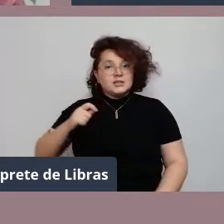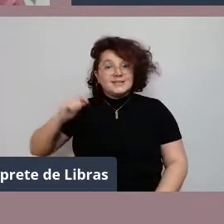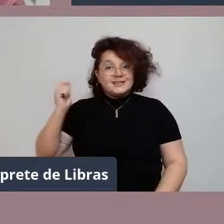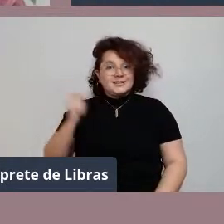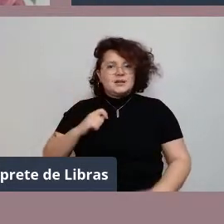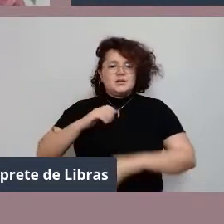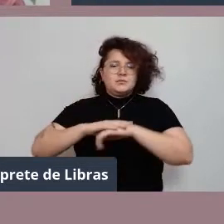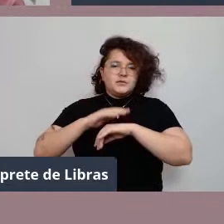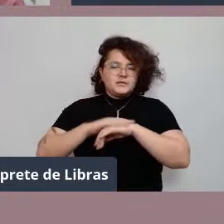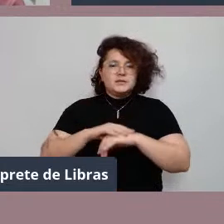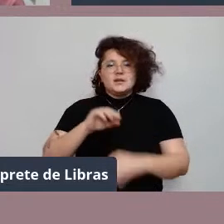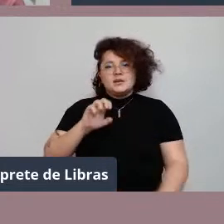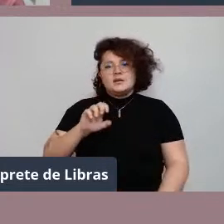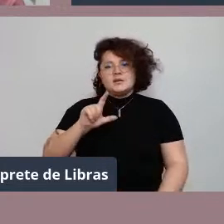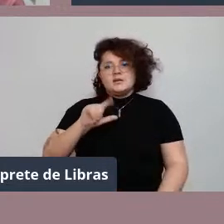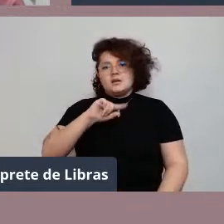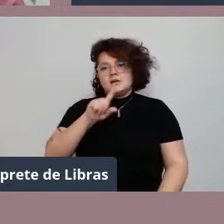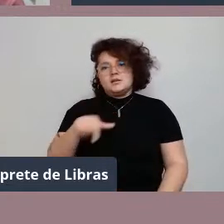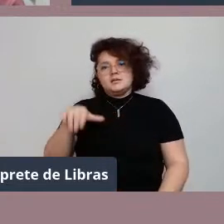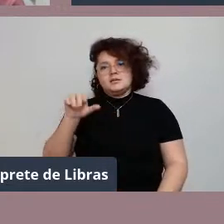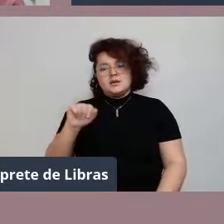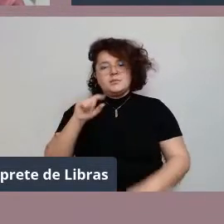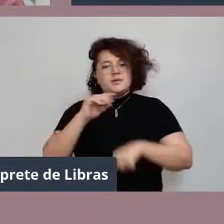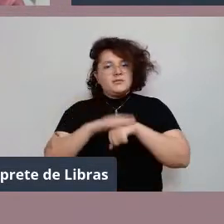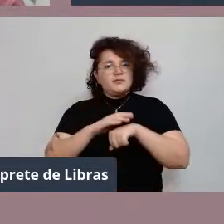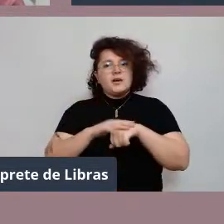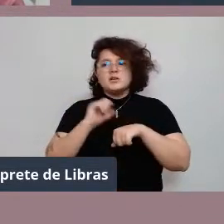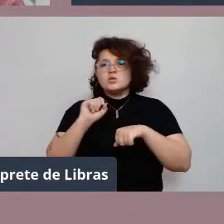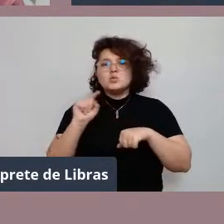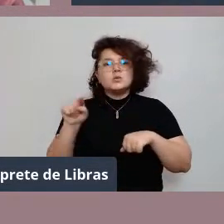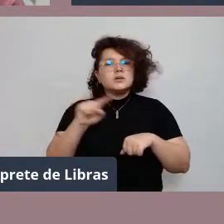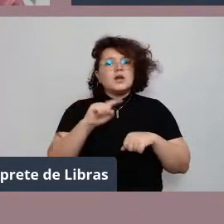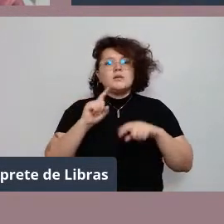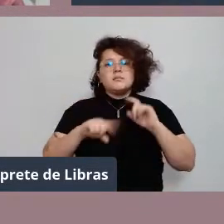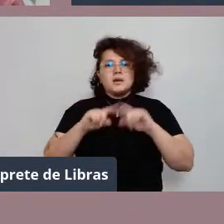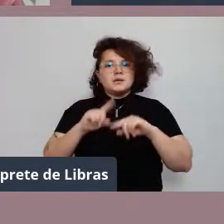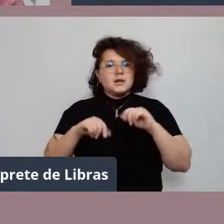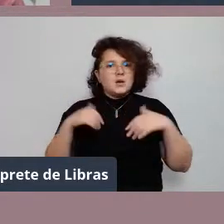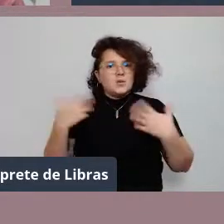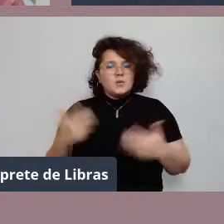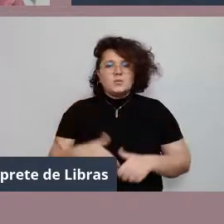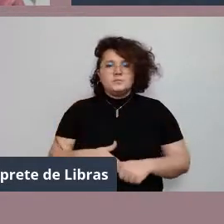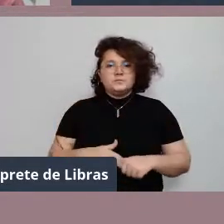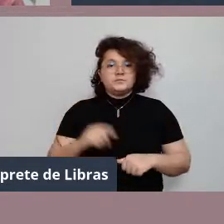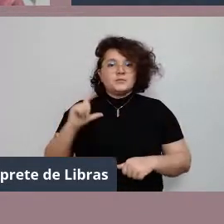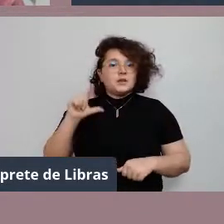Elisama faz também, do que é isso, do que são esses materiais. E depois a gente